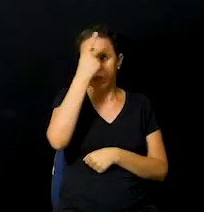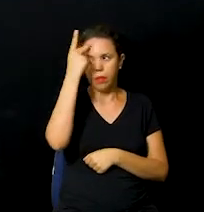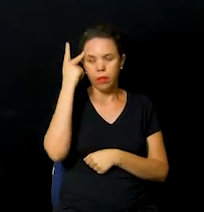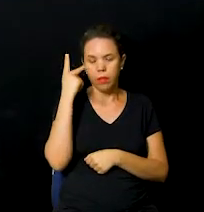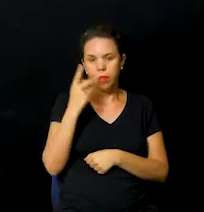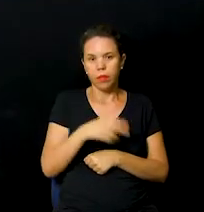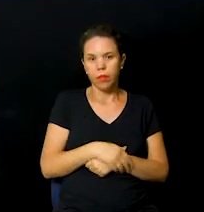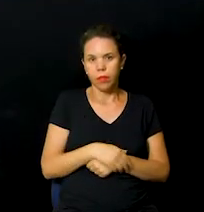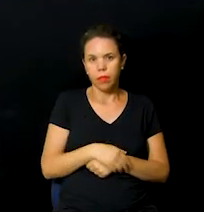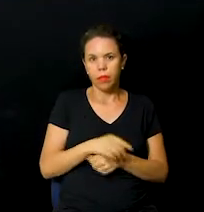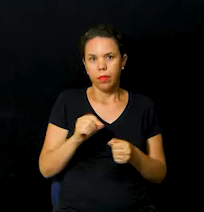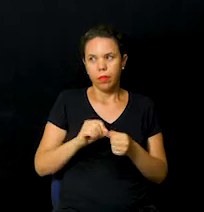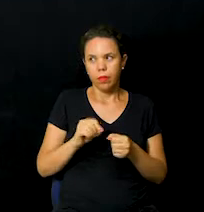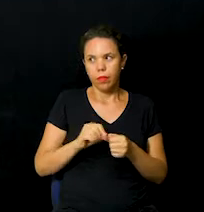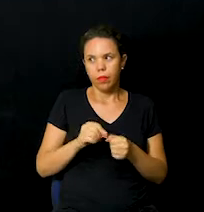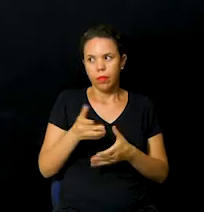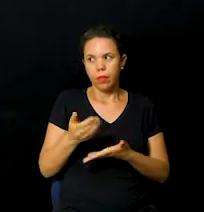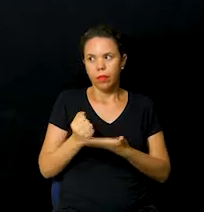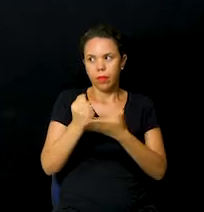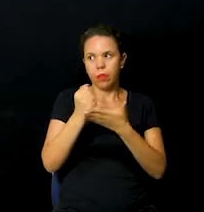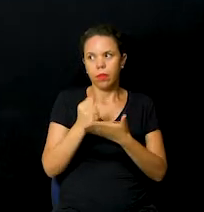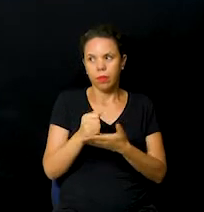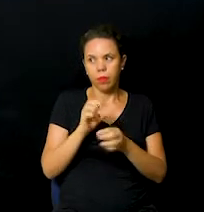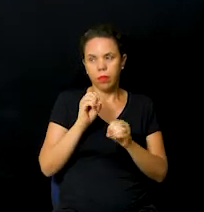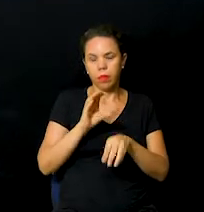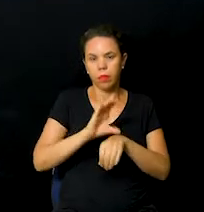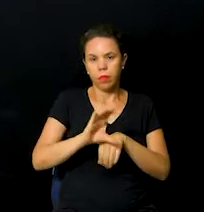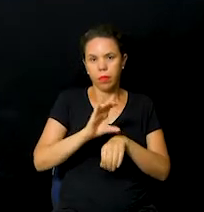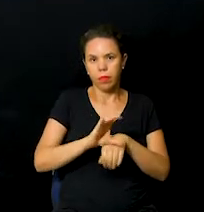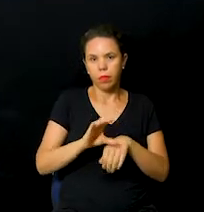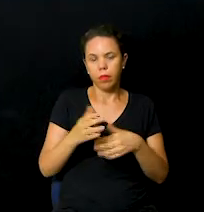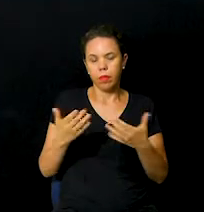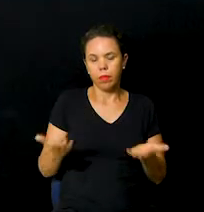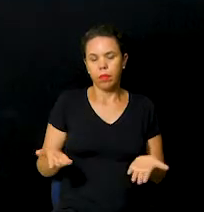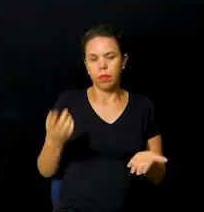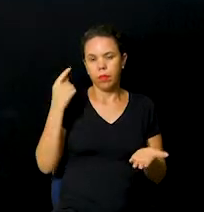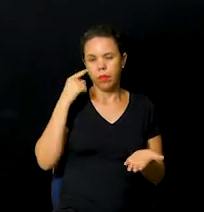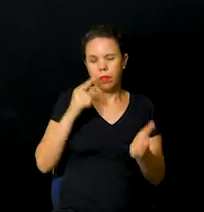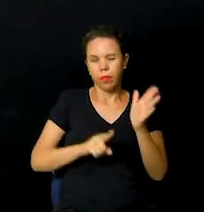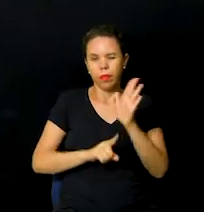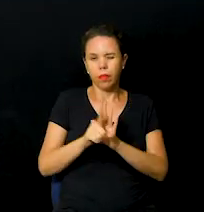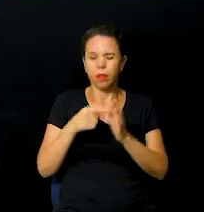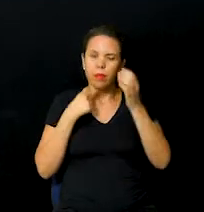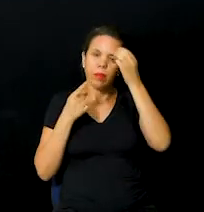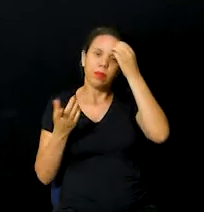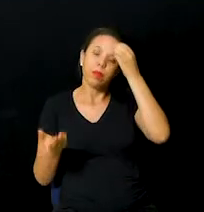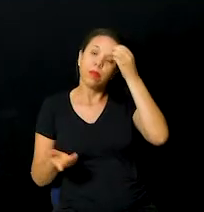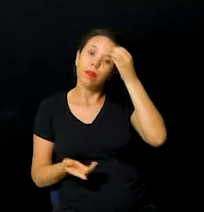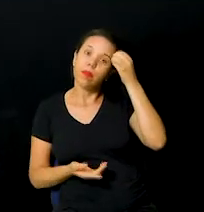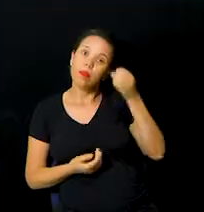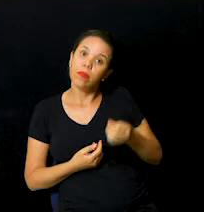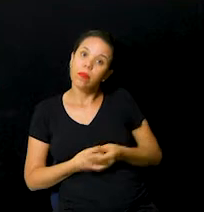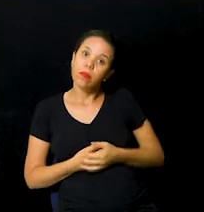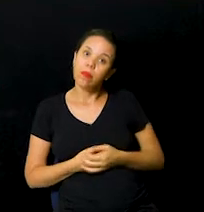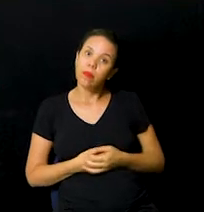pessoas que estão ali fazendo também, vão te ajudar nessa mentoria. E aí me vem Sim. a pergunta.